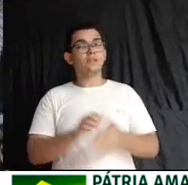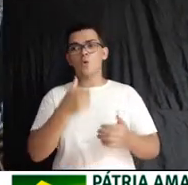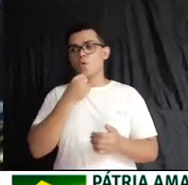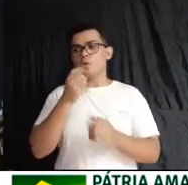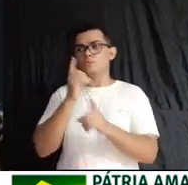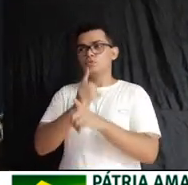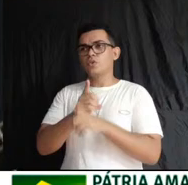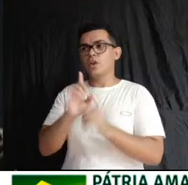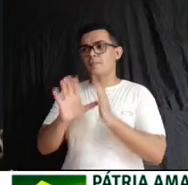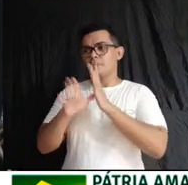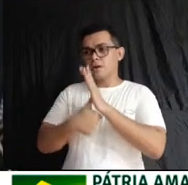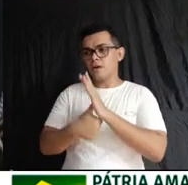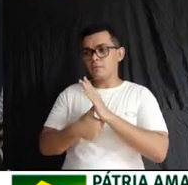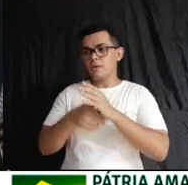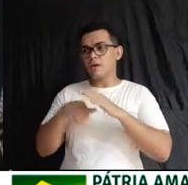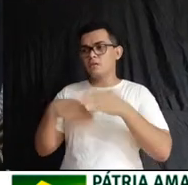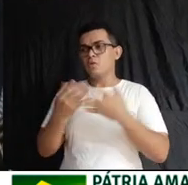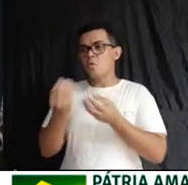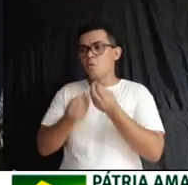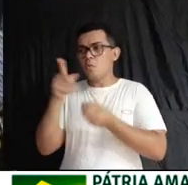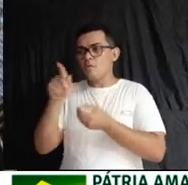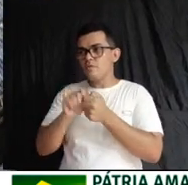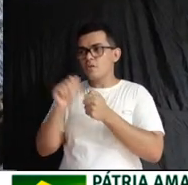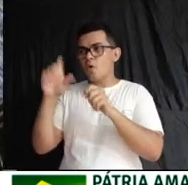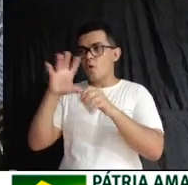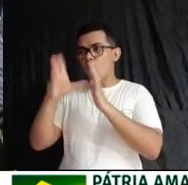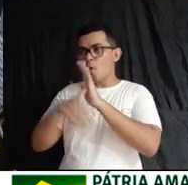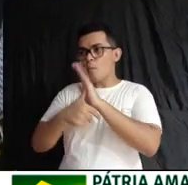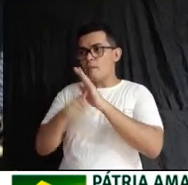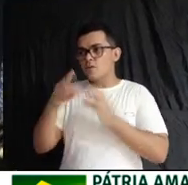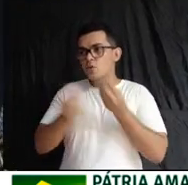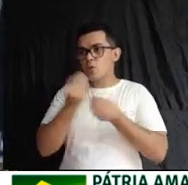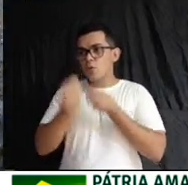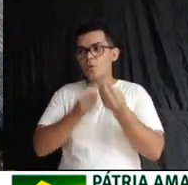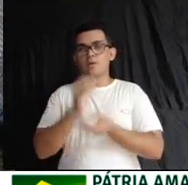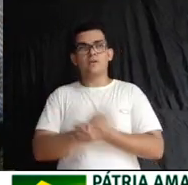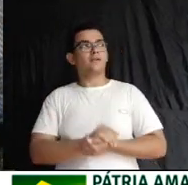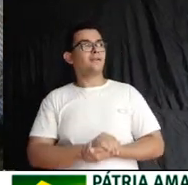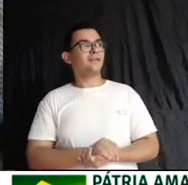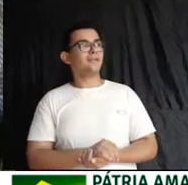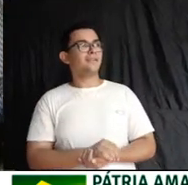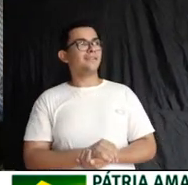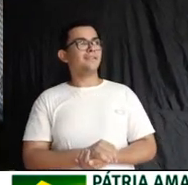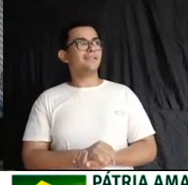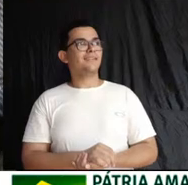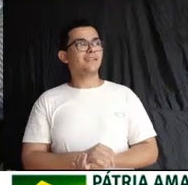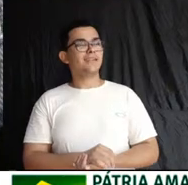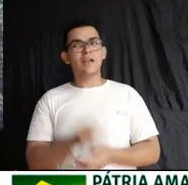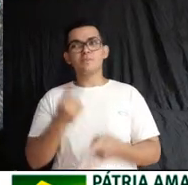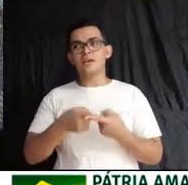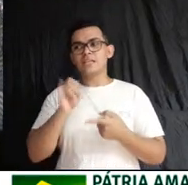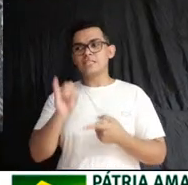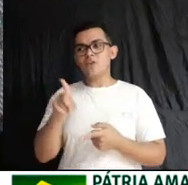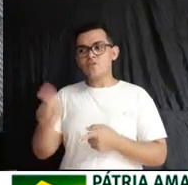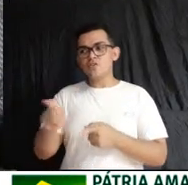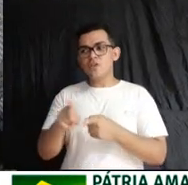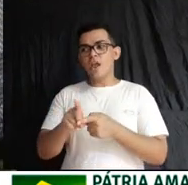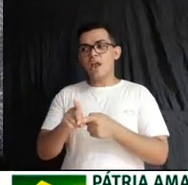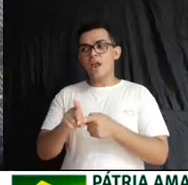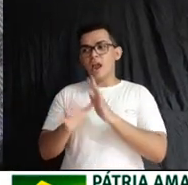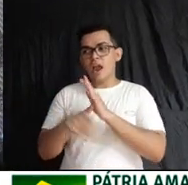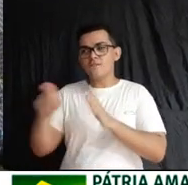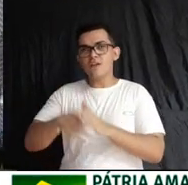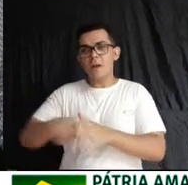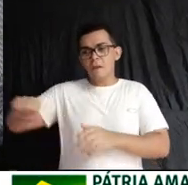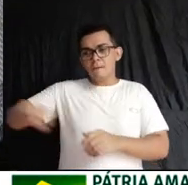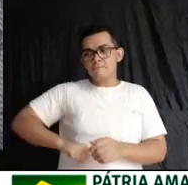cabra da mulher, te faça seus braços e bula, nem faça munganga. Faça beijar de eixo, não ponta peixeira teu bucho e bota teu fato para fora. Ah, pois perdão, meu padre insisto, mas eu tô com